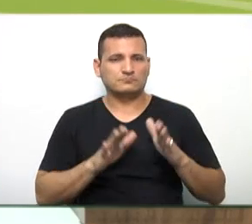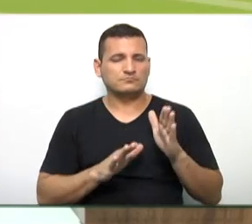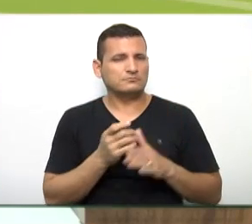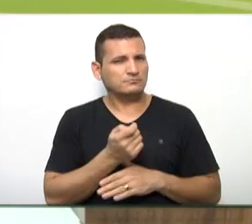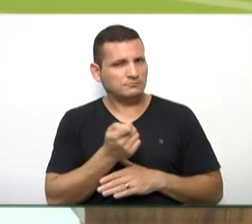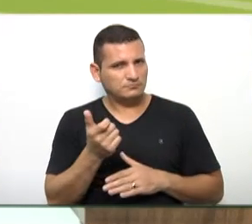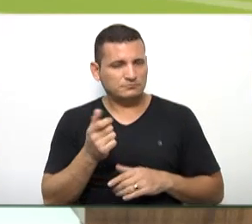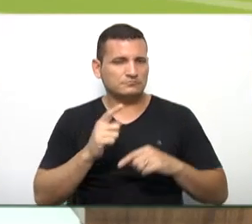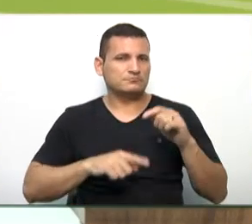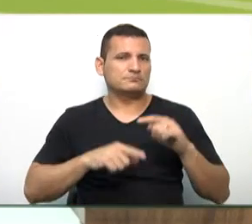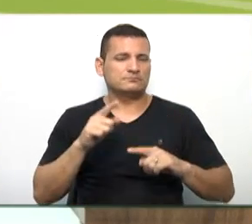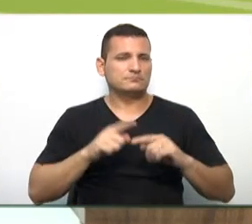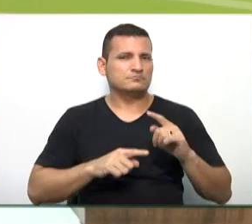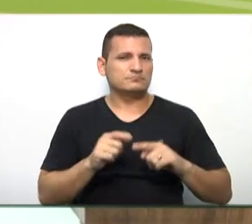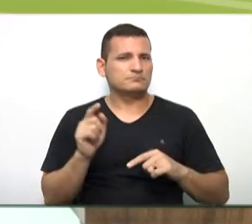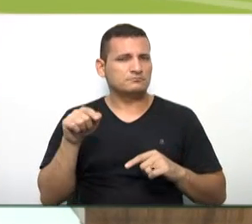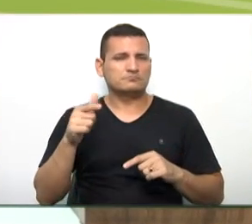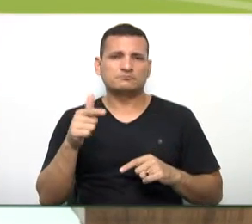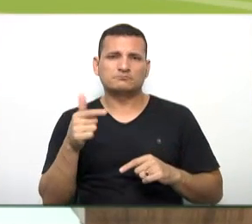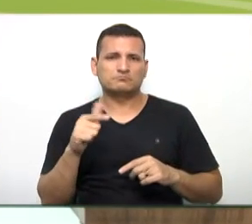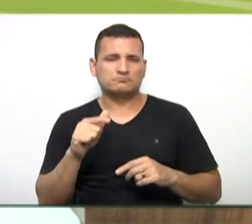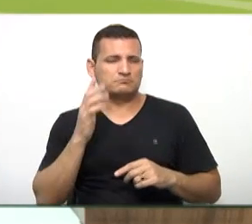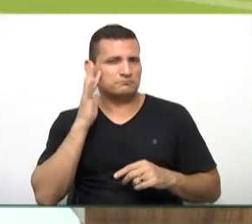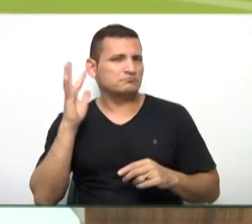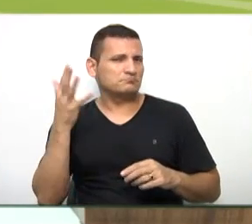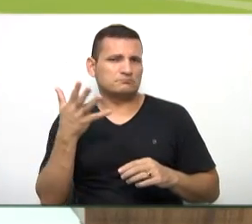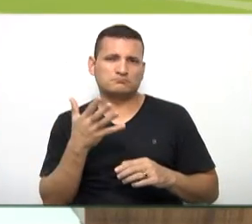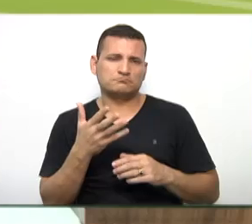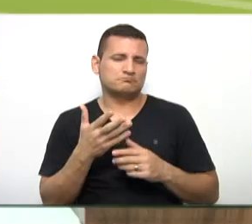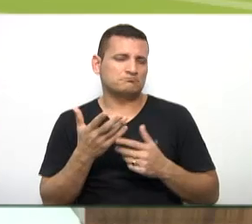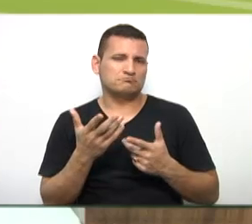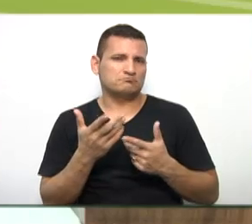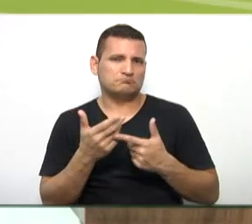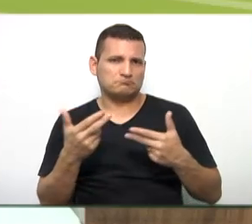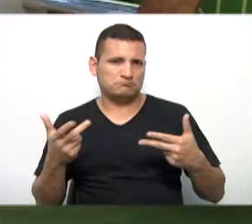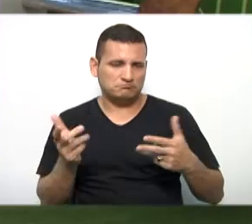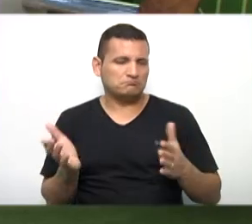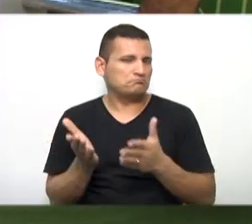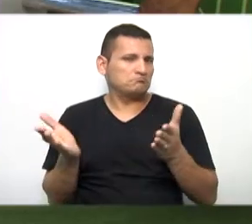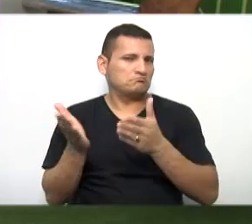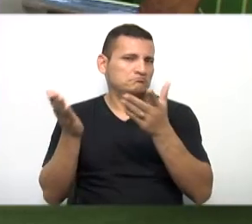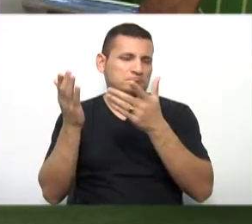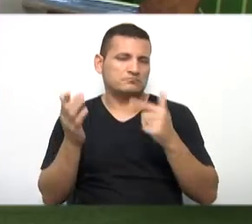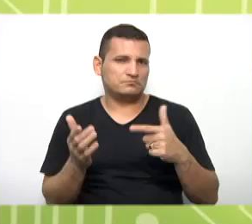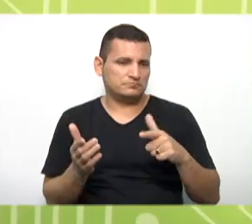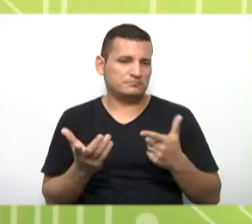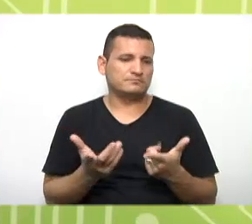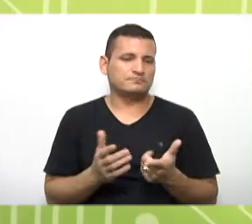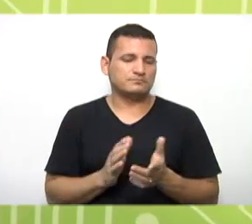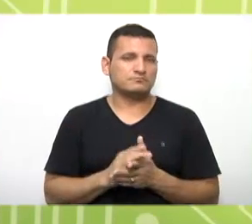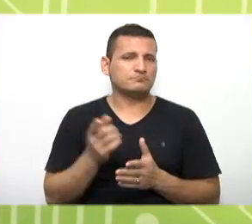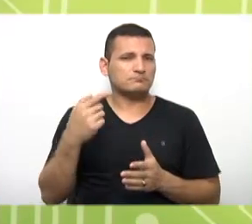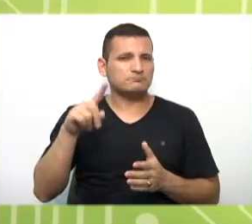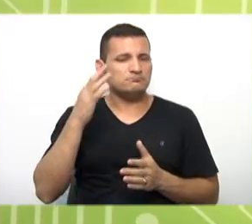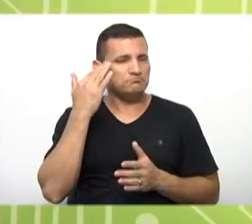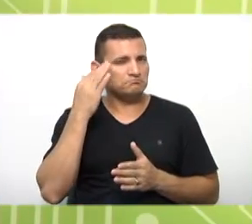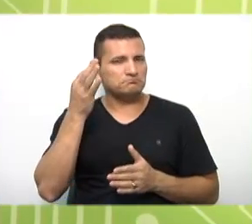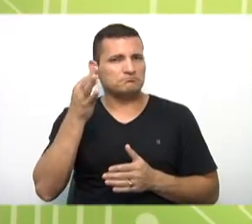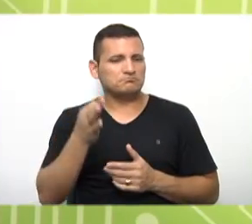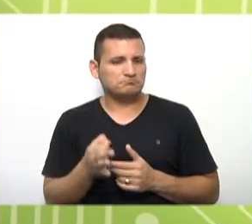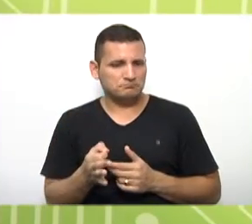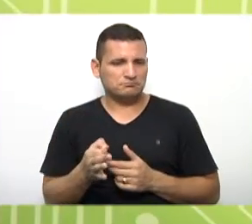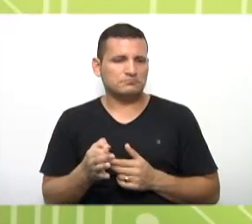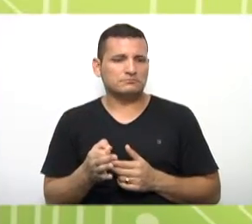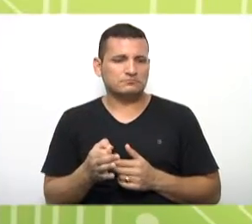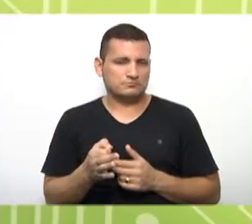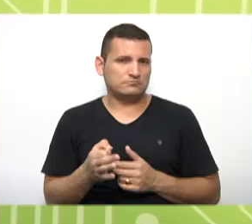recompensas materiais não suprem as necessidades motivacionais. Exatamente, compreenderam certinho aí a questão